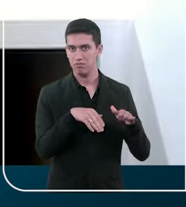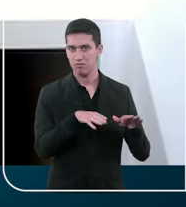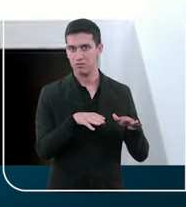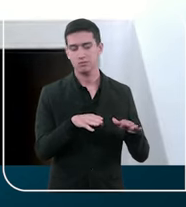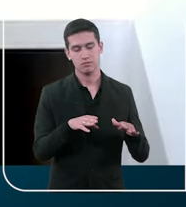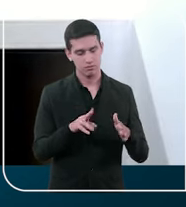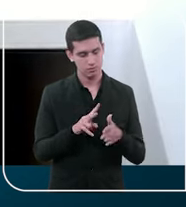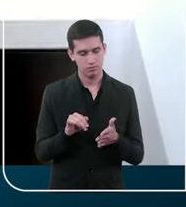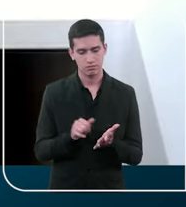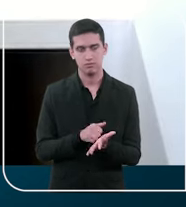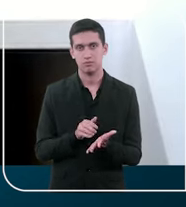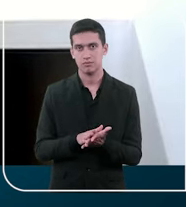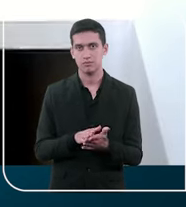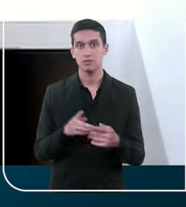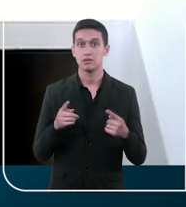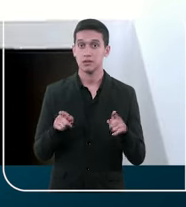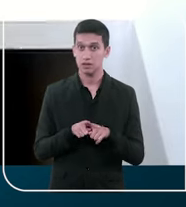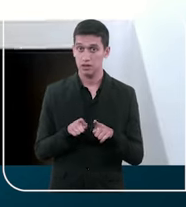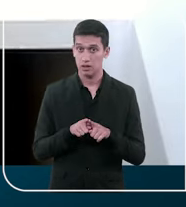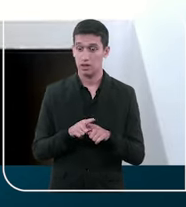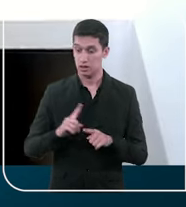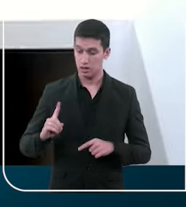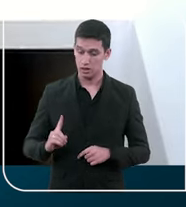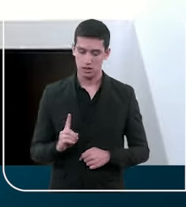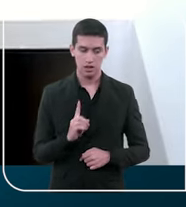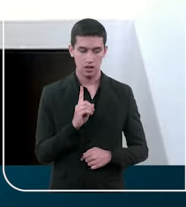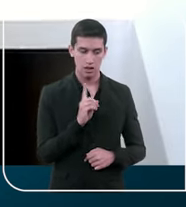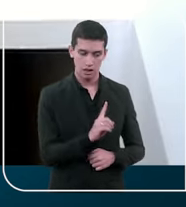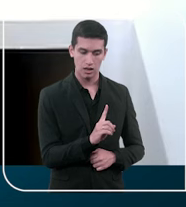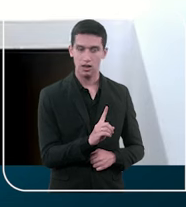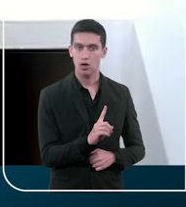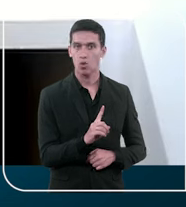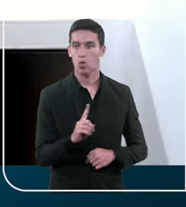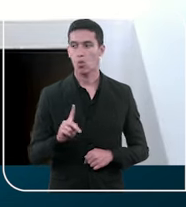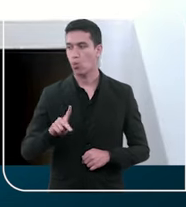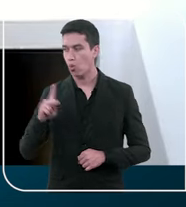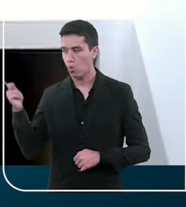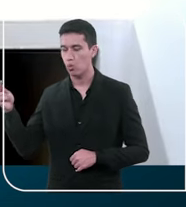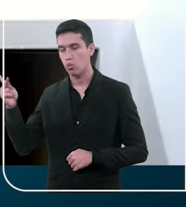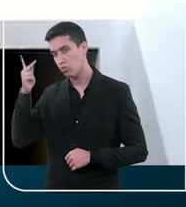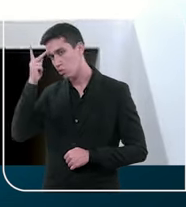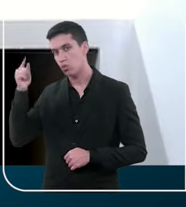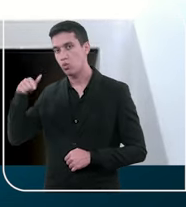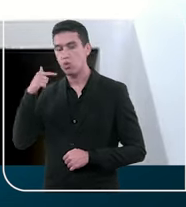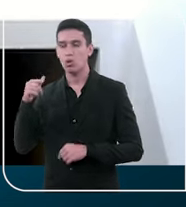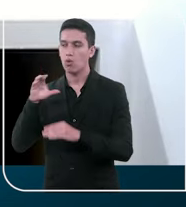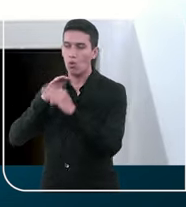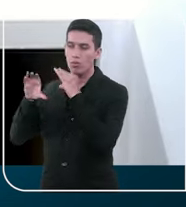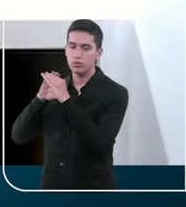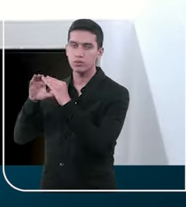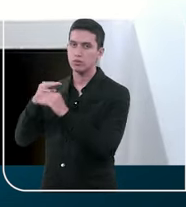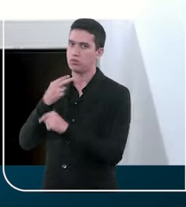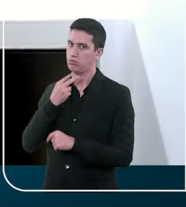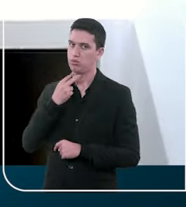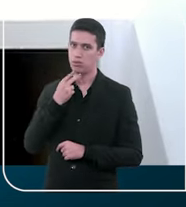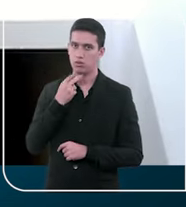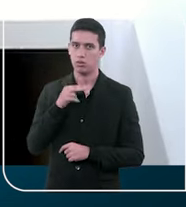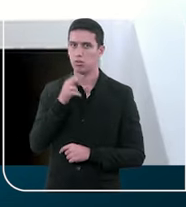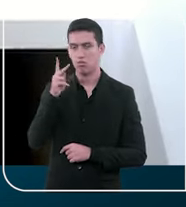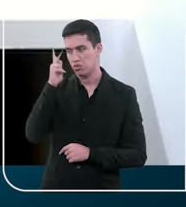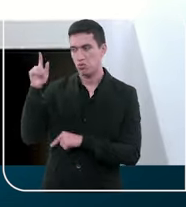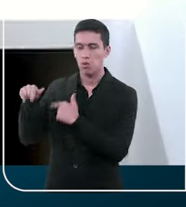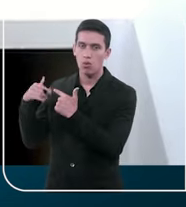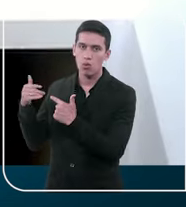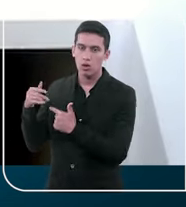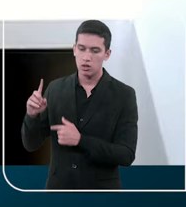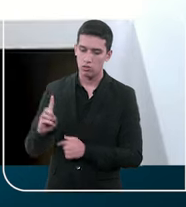injustificada. E ele tem a obrigação de permanecer incomunicável durante todo o julgamento. Então, durante o julgamento, ele não poderá se comunicar nem com o